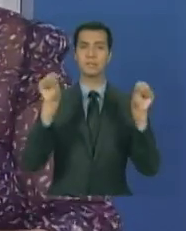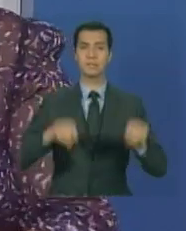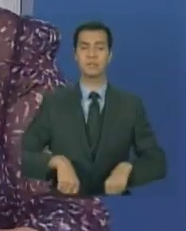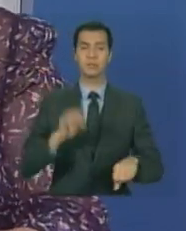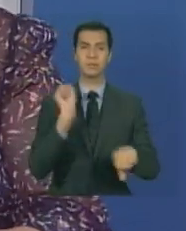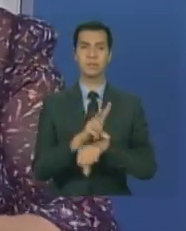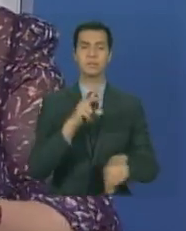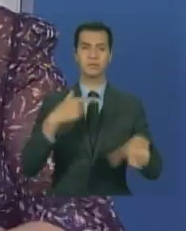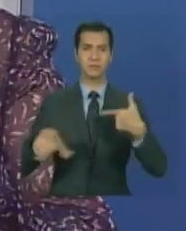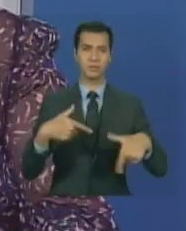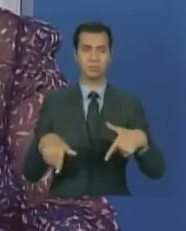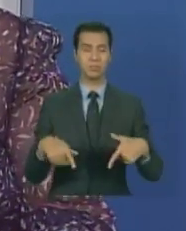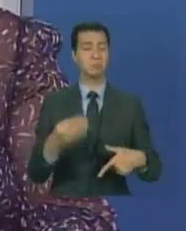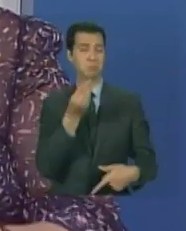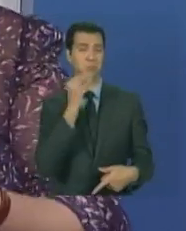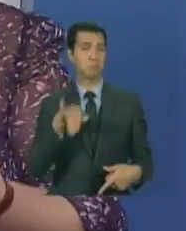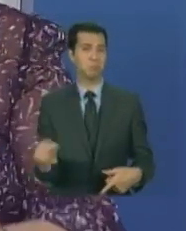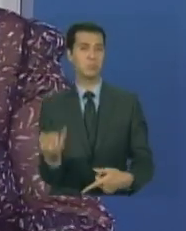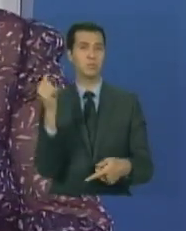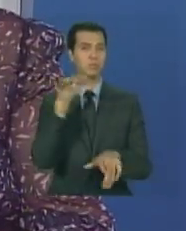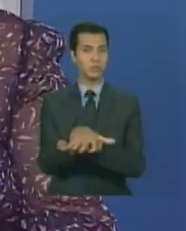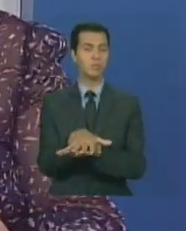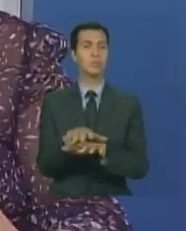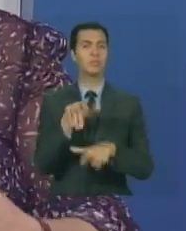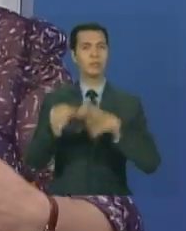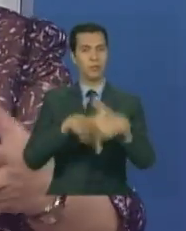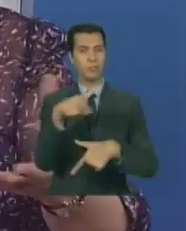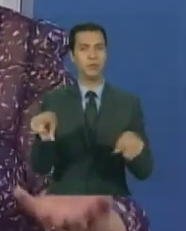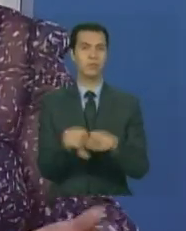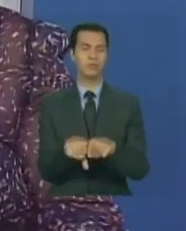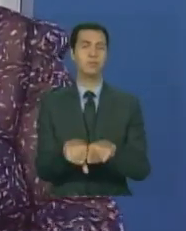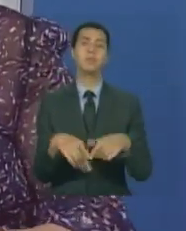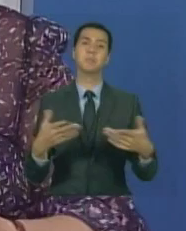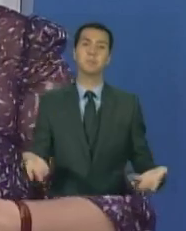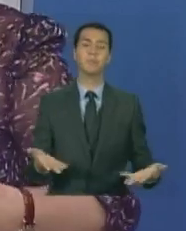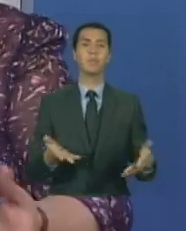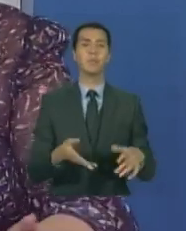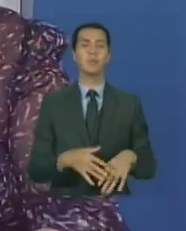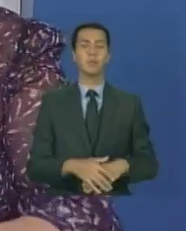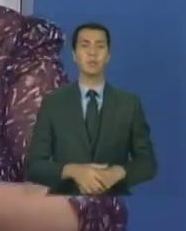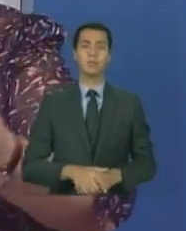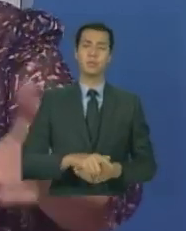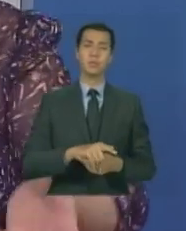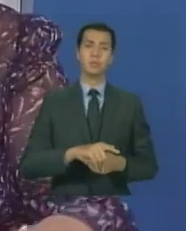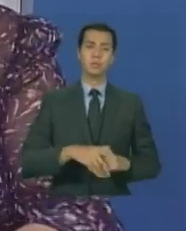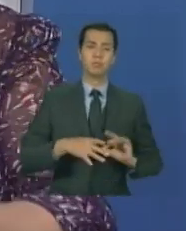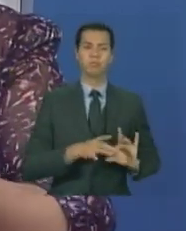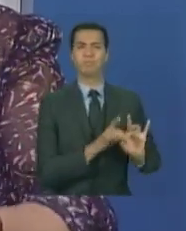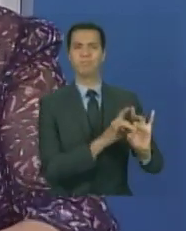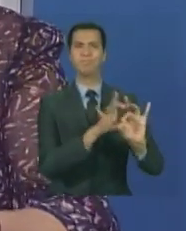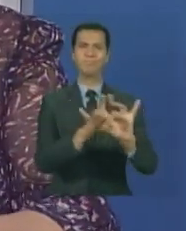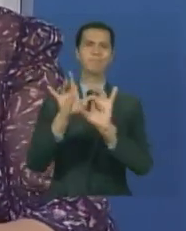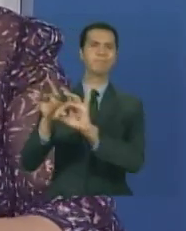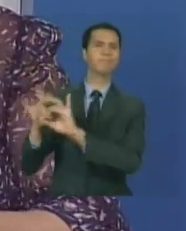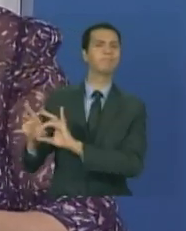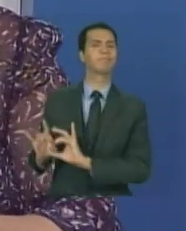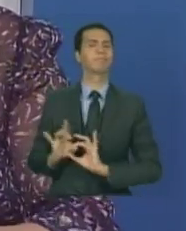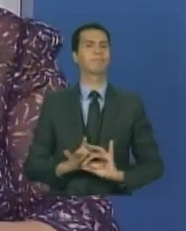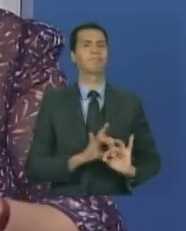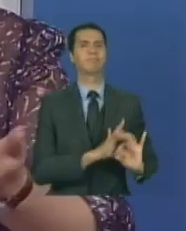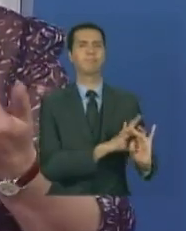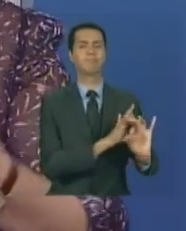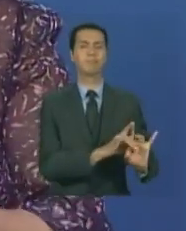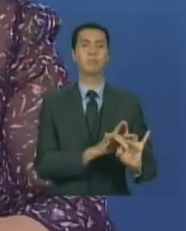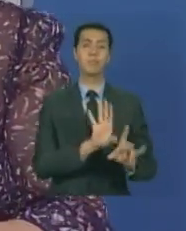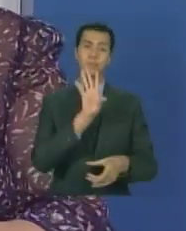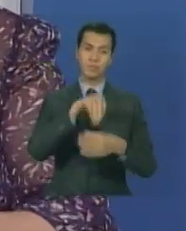oportunidades de inclusão de trabalho para essas famílias, ou seja, construindo esse intersetorial no